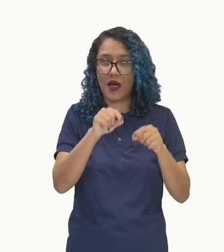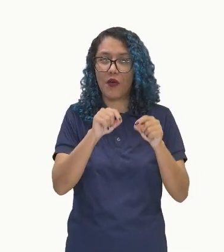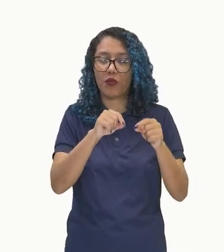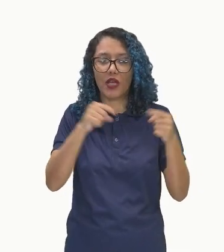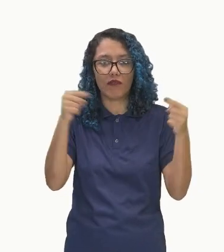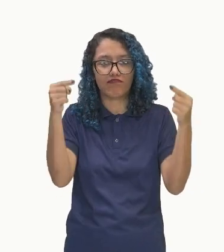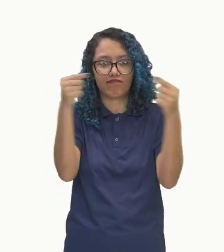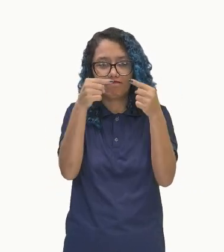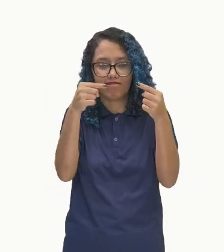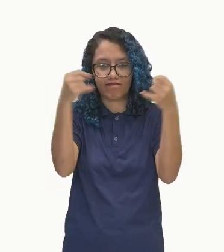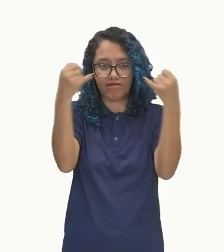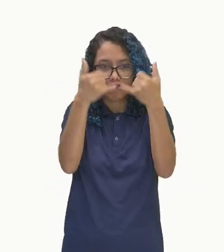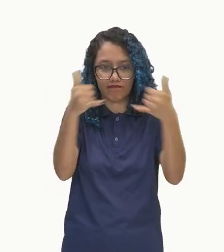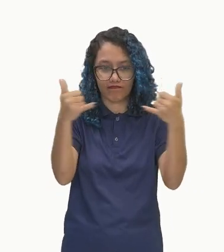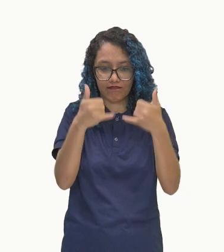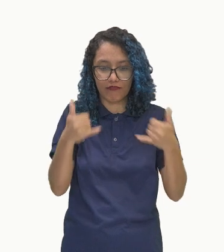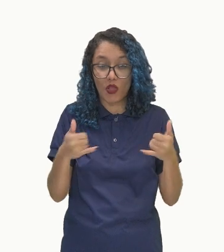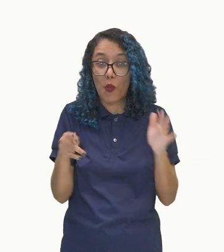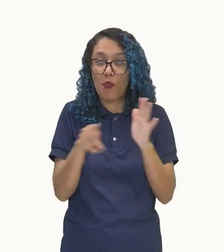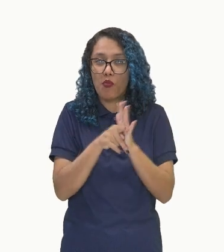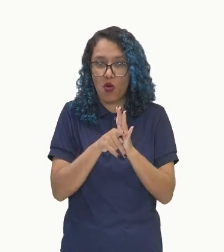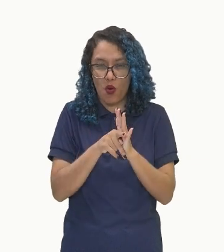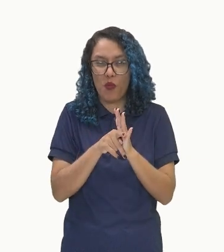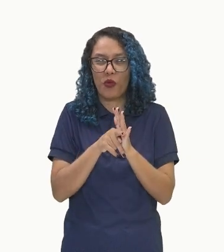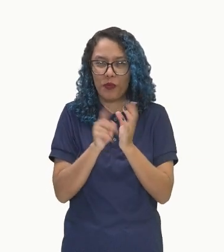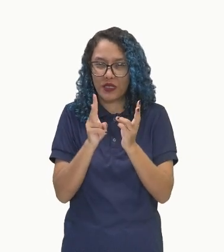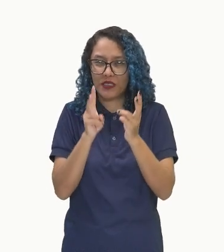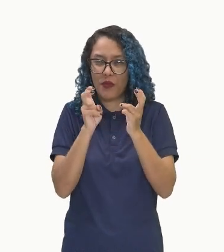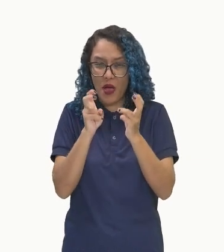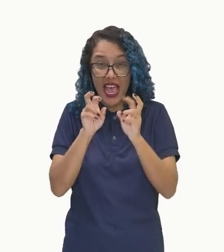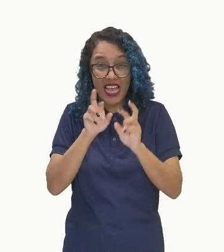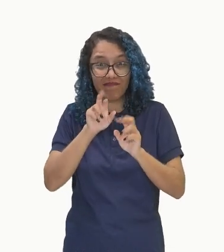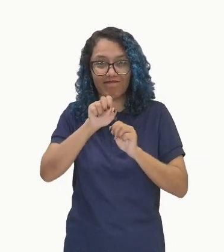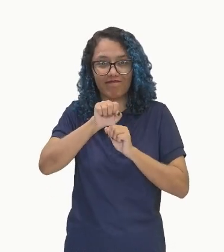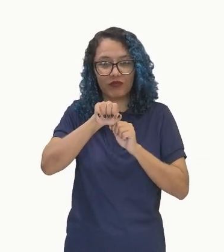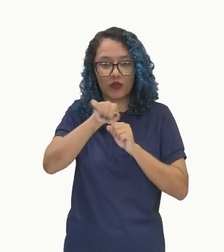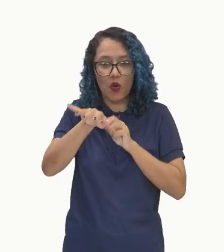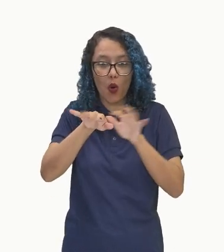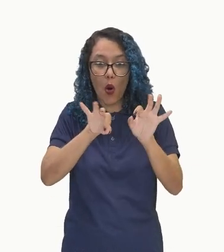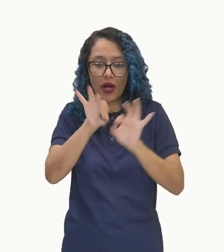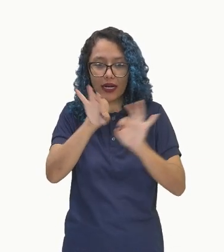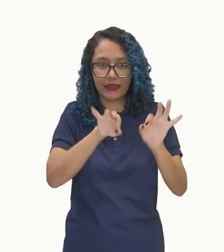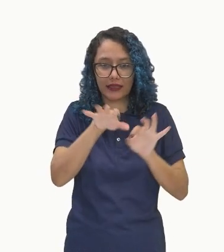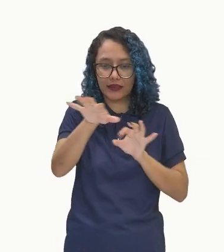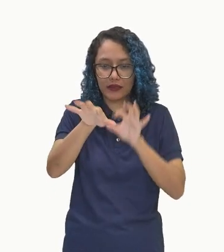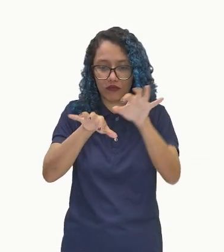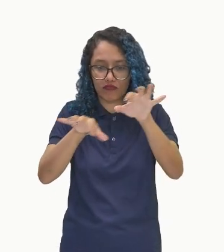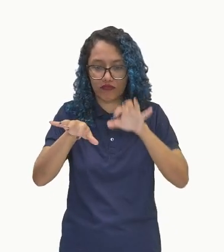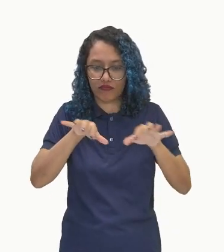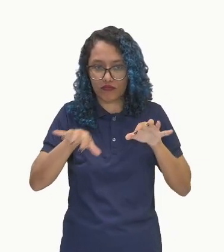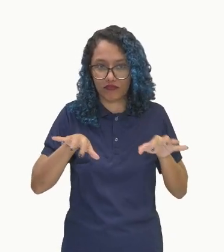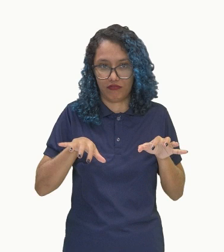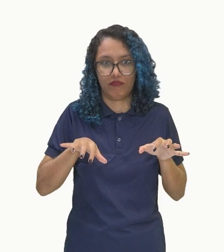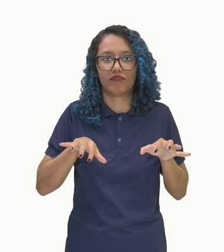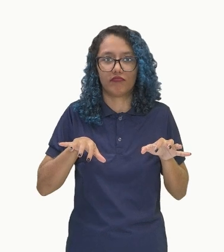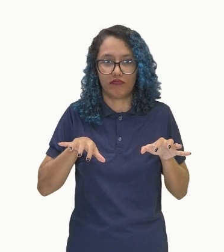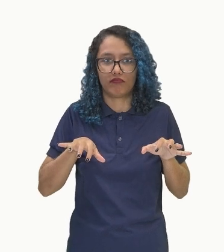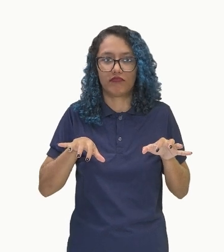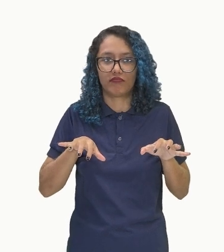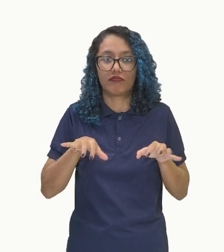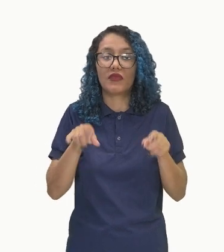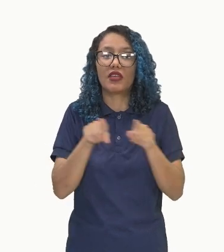caminhos. Aí você tem aqui a vantagem, olha lá o questionamento inicial da aula.